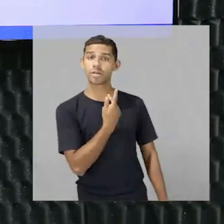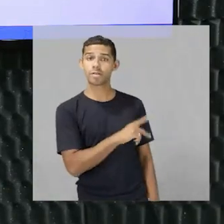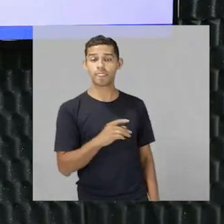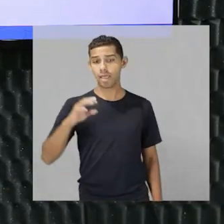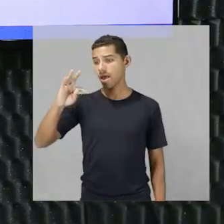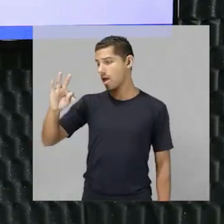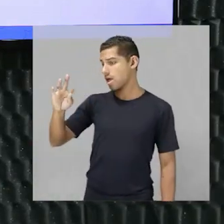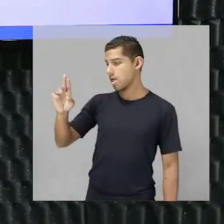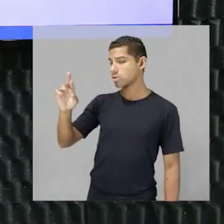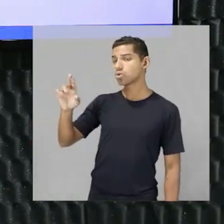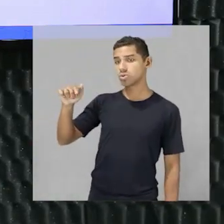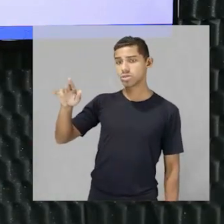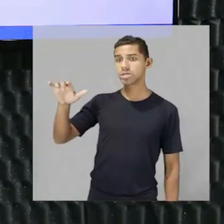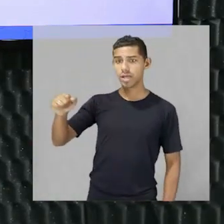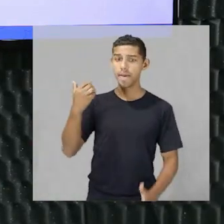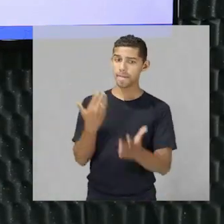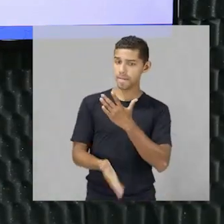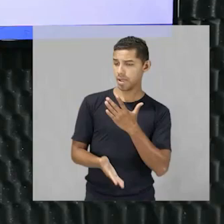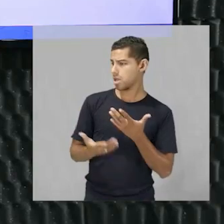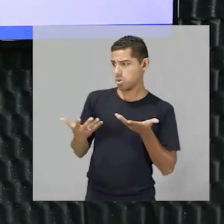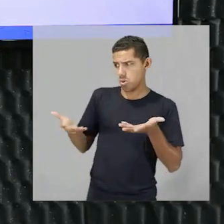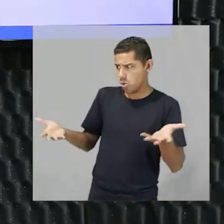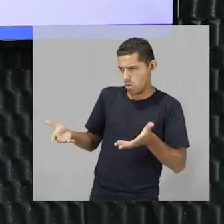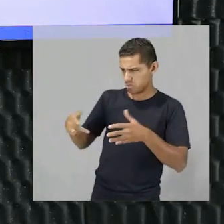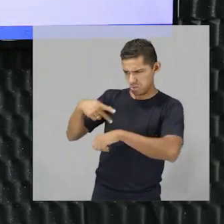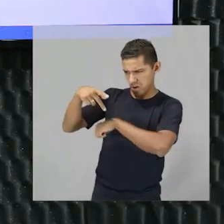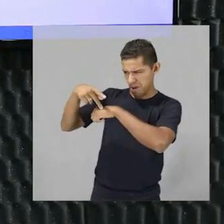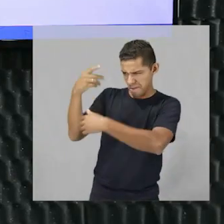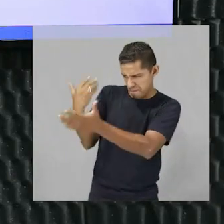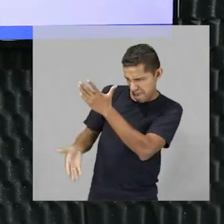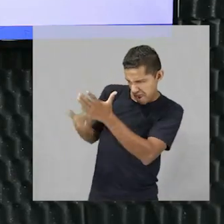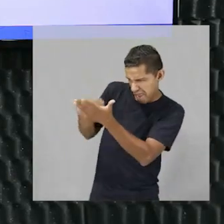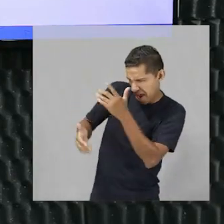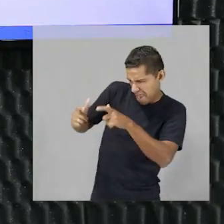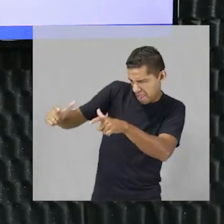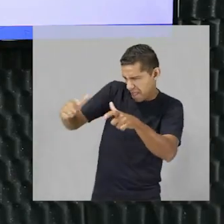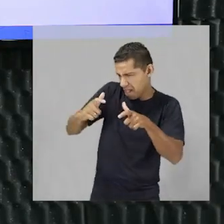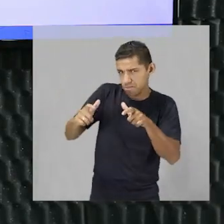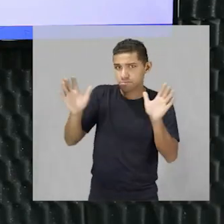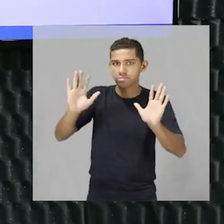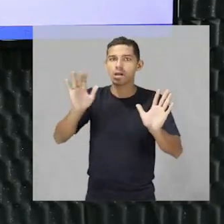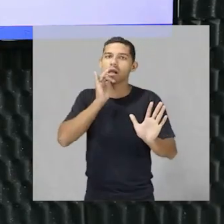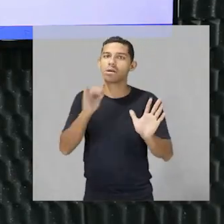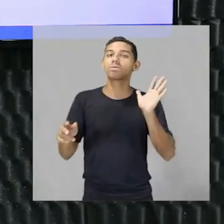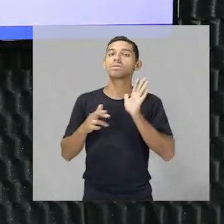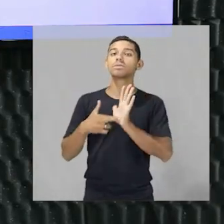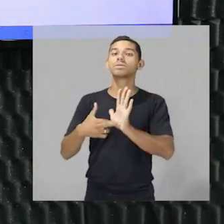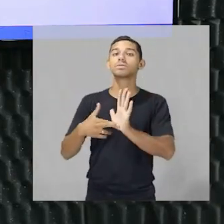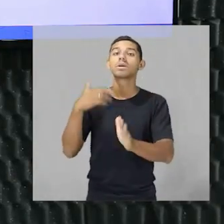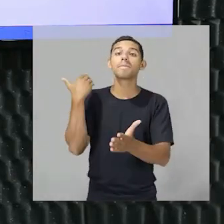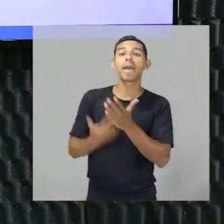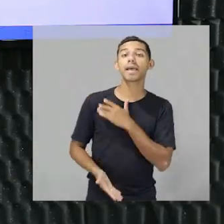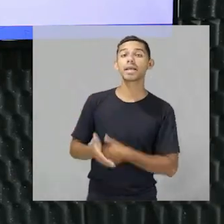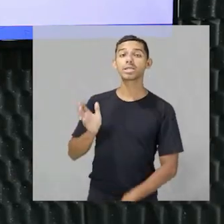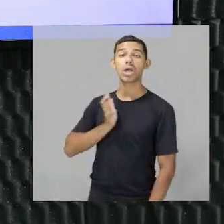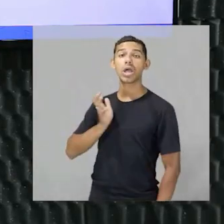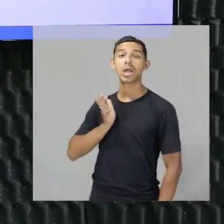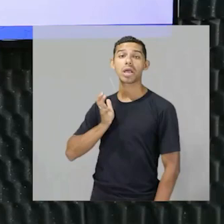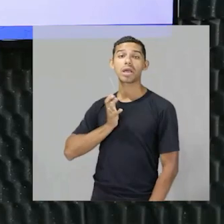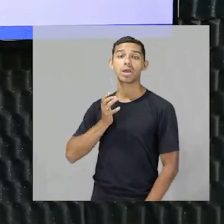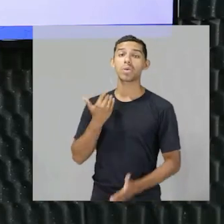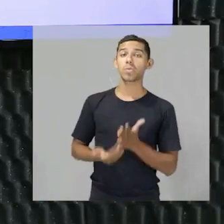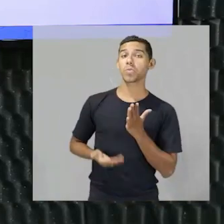Turquia, vão perder território. E nenhum país hoje, em sã consciência, gostaria de perder território, porque território representa perda de riqueza, tá